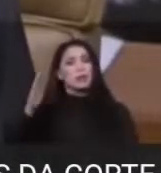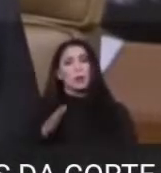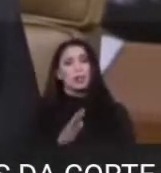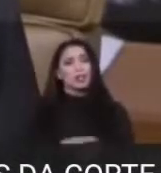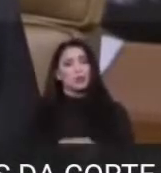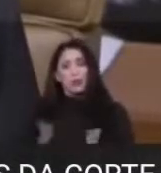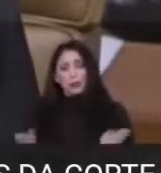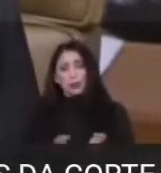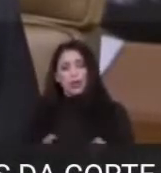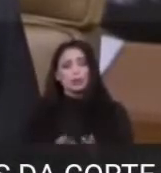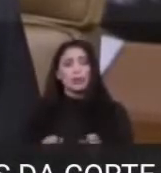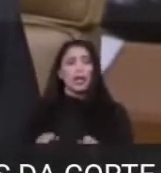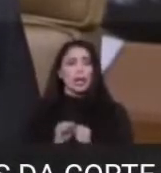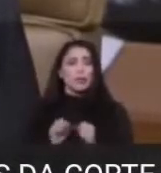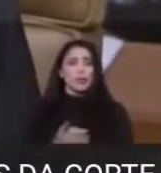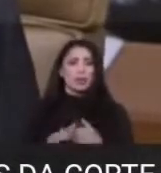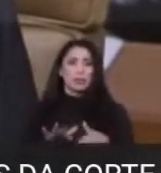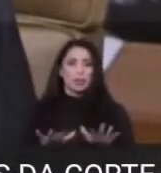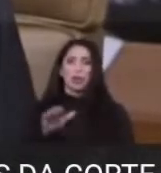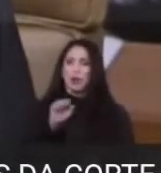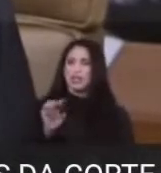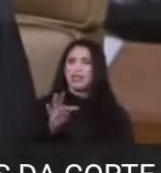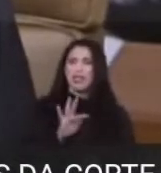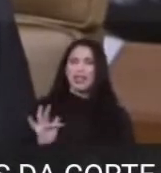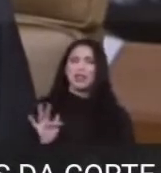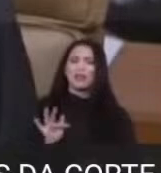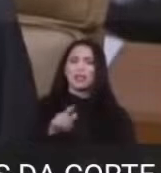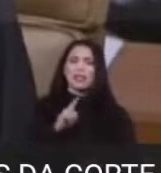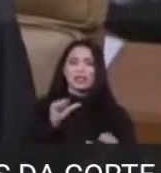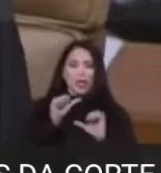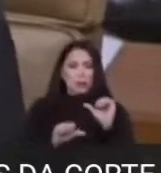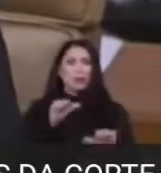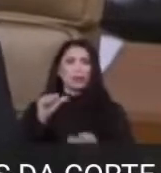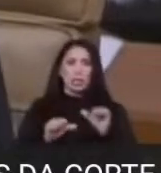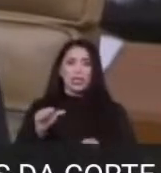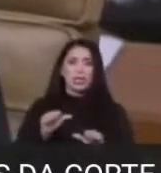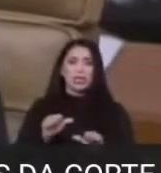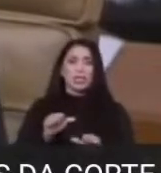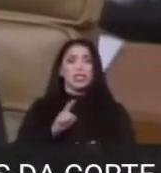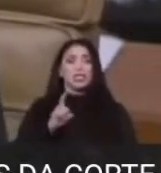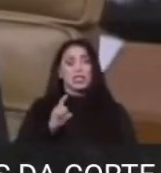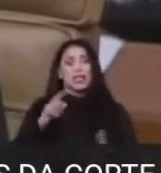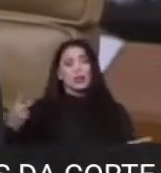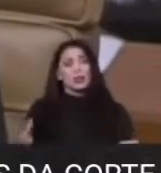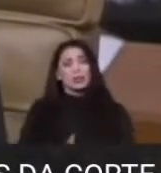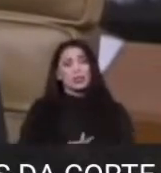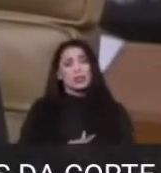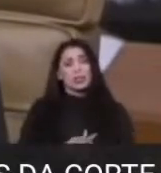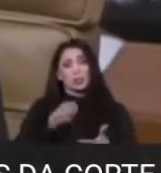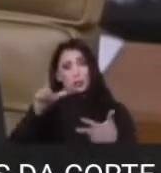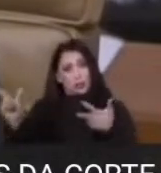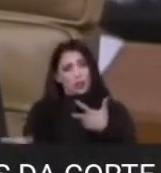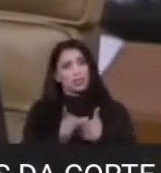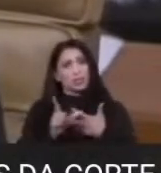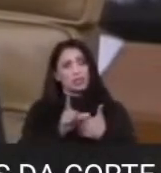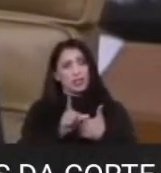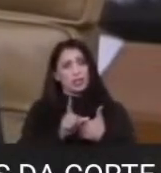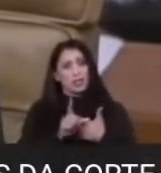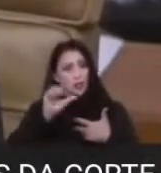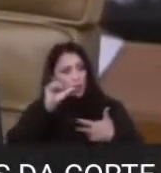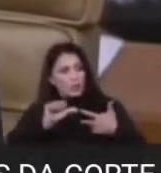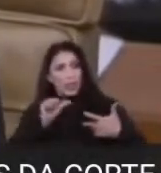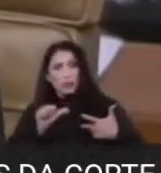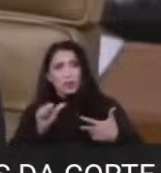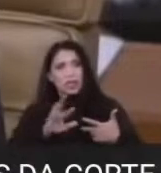pandemia, esta instituição fundamental do Estado de Direito seja o primeiro alvo de alterações casuísticas engendradas no seio do Poder Legislativo,